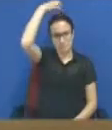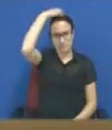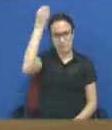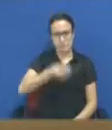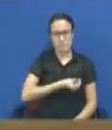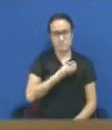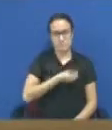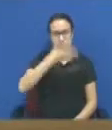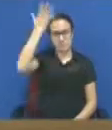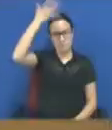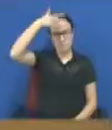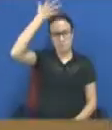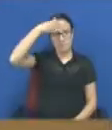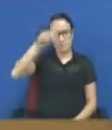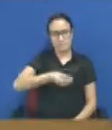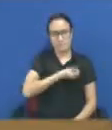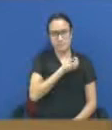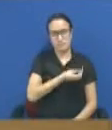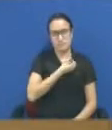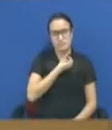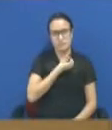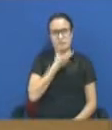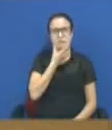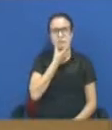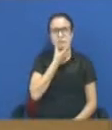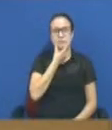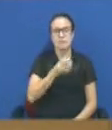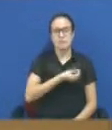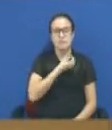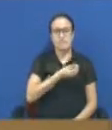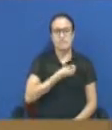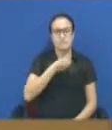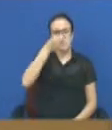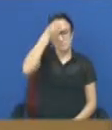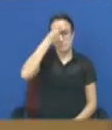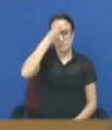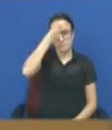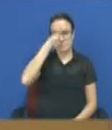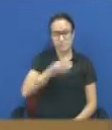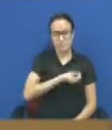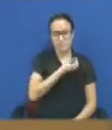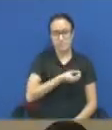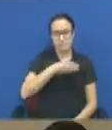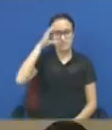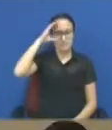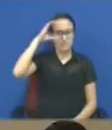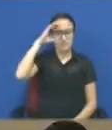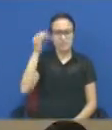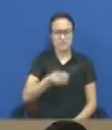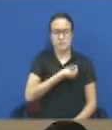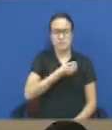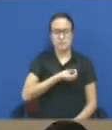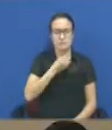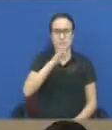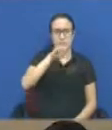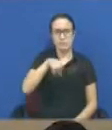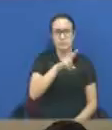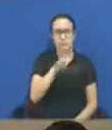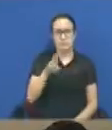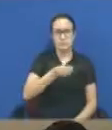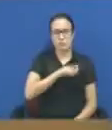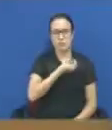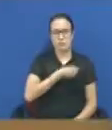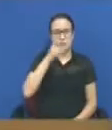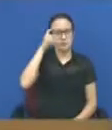Sim. Érica Tanque. Sim, excelência. Érica Monteiro. Sim. Jorge Freitas. Sim. José Couto. Sim. José Eduardo. Sim.